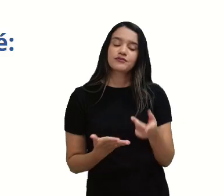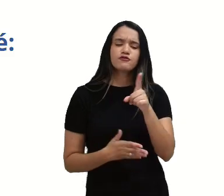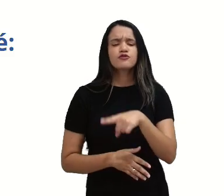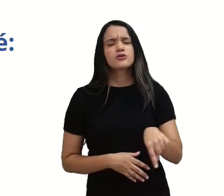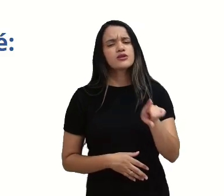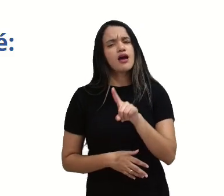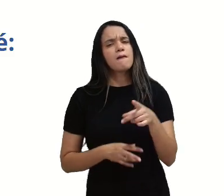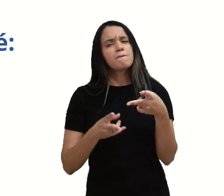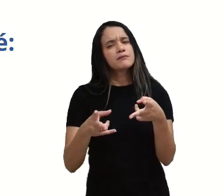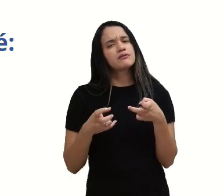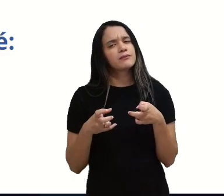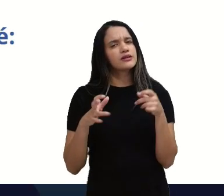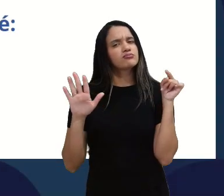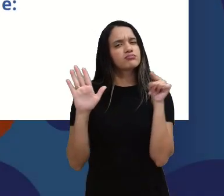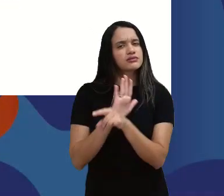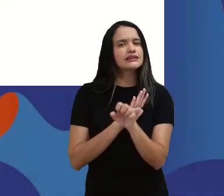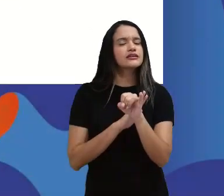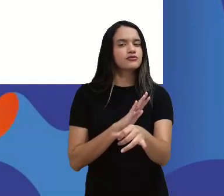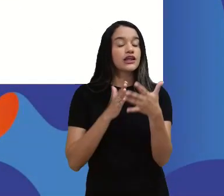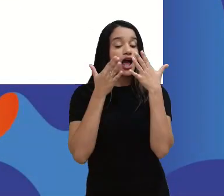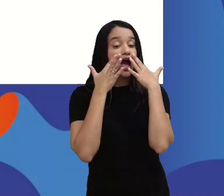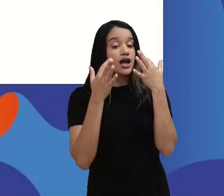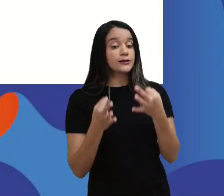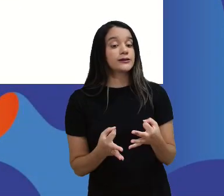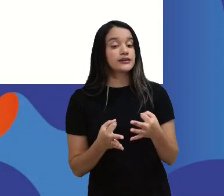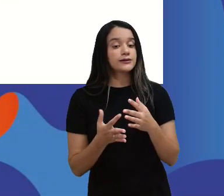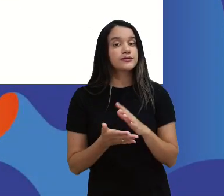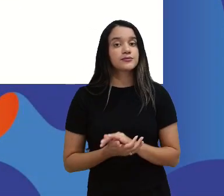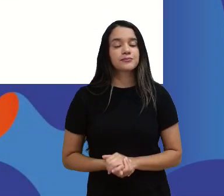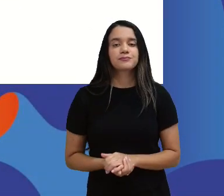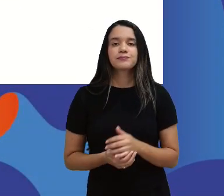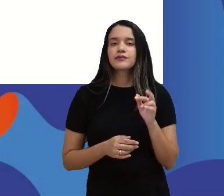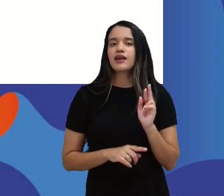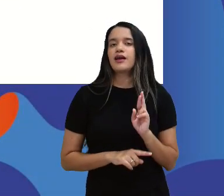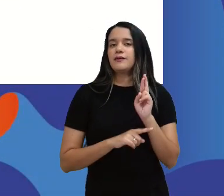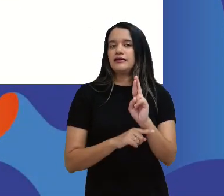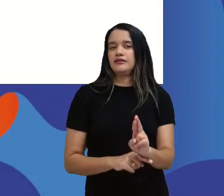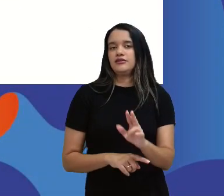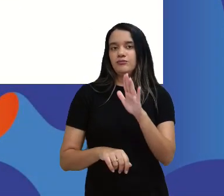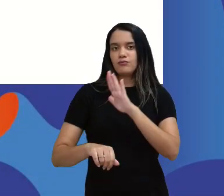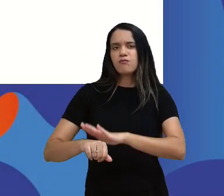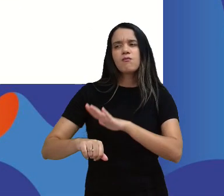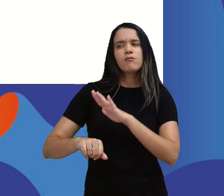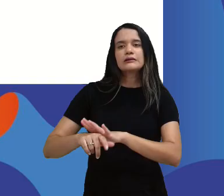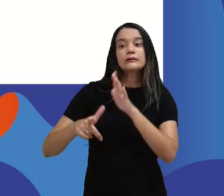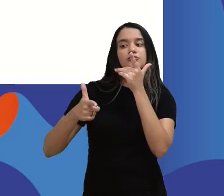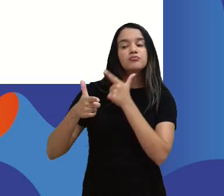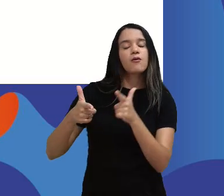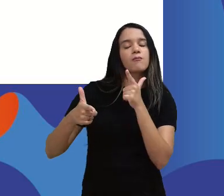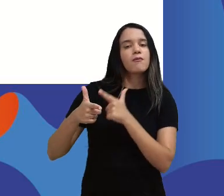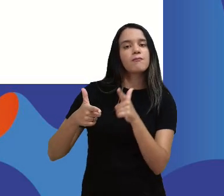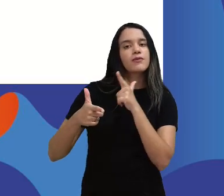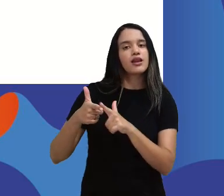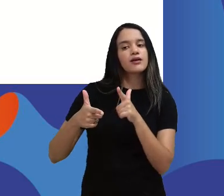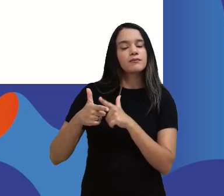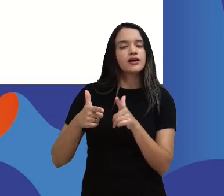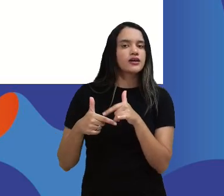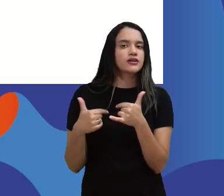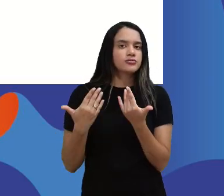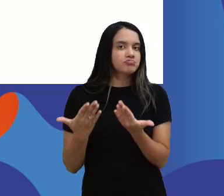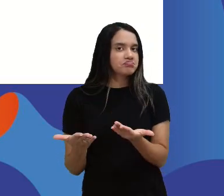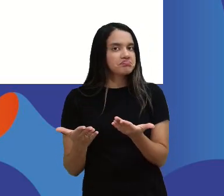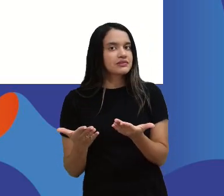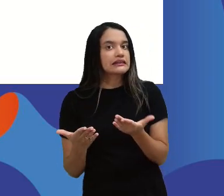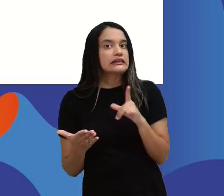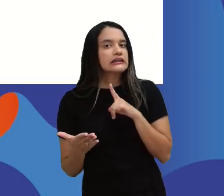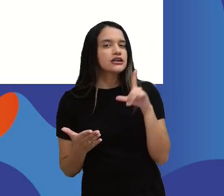perceberam que é uma questão que, se você prestar bem atenção a representar uma situação através de uma inequação, não é um problema que